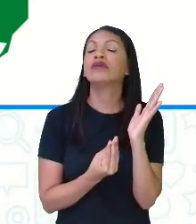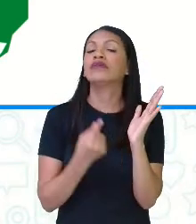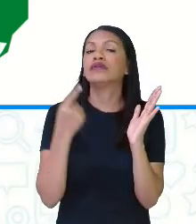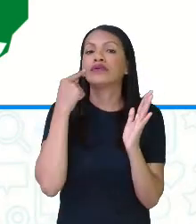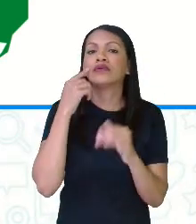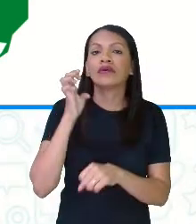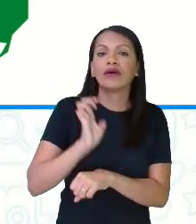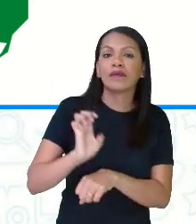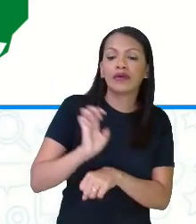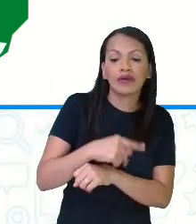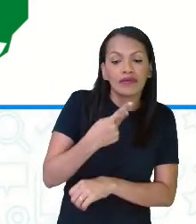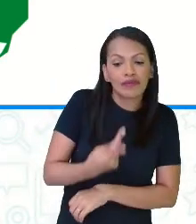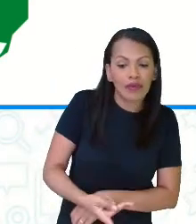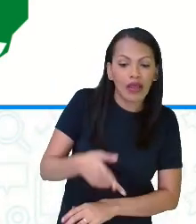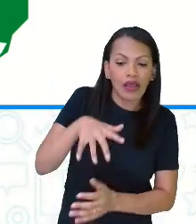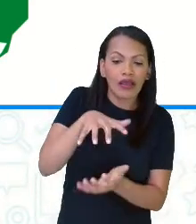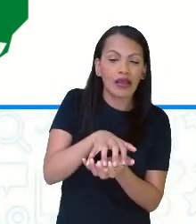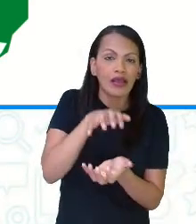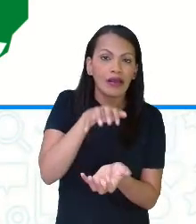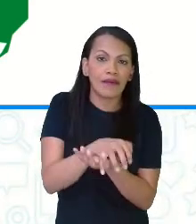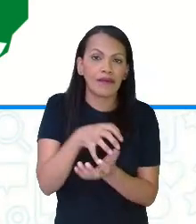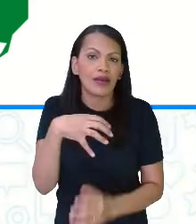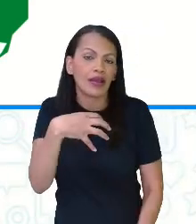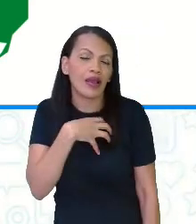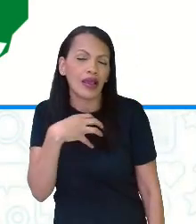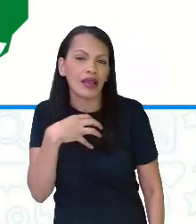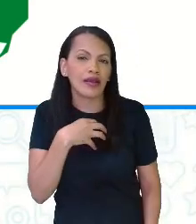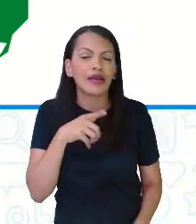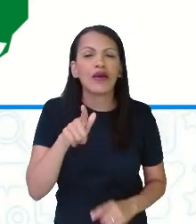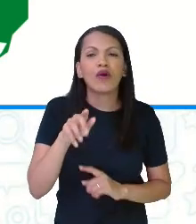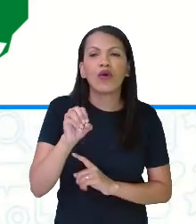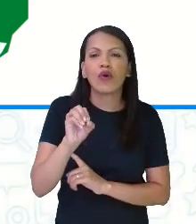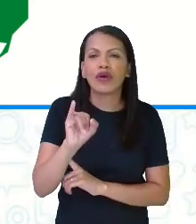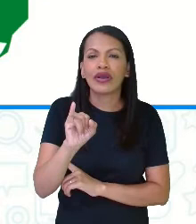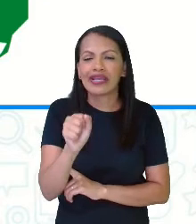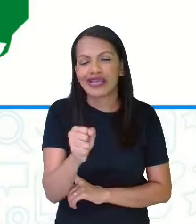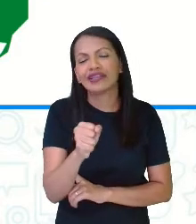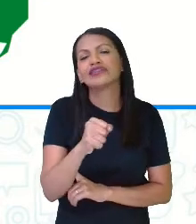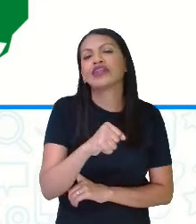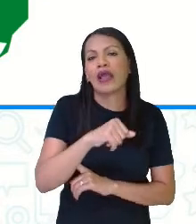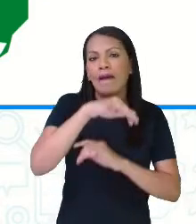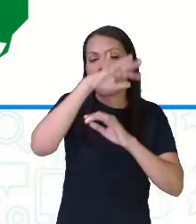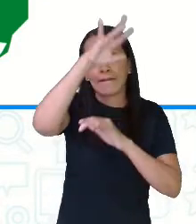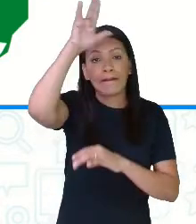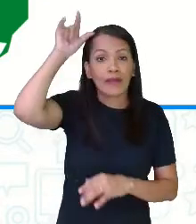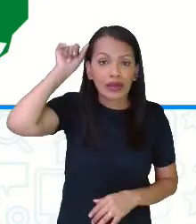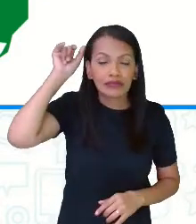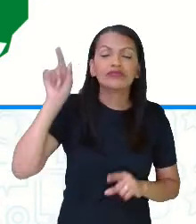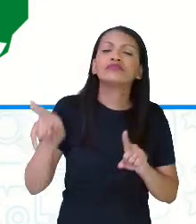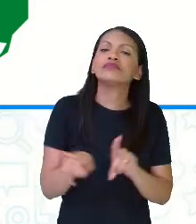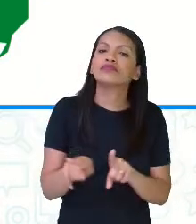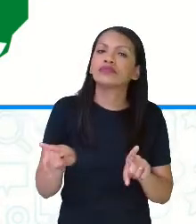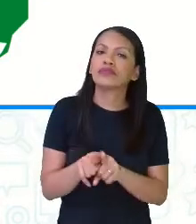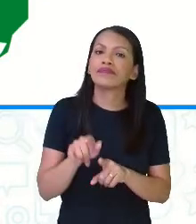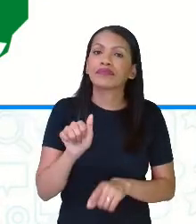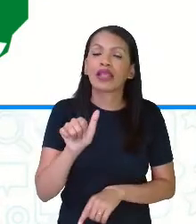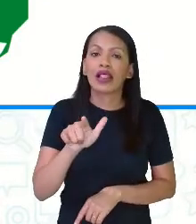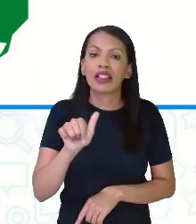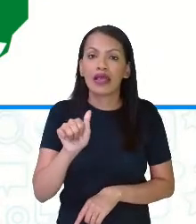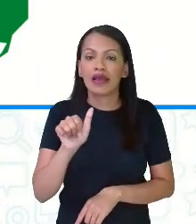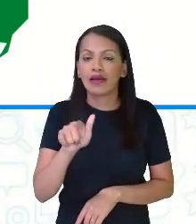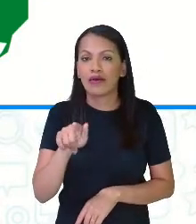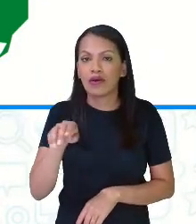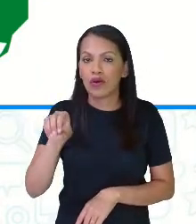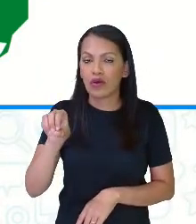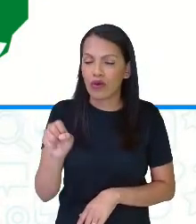de Pernambuco, Bahia, Goiás, Mato Grosso, Minas Gerais e Alagoas foram formados por volta